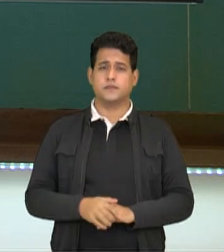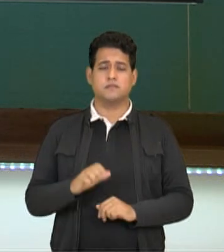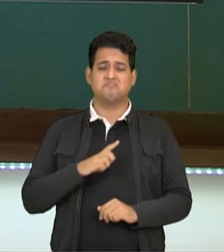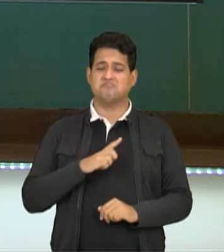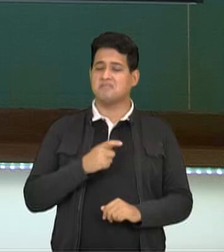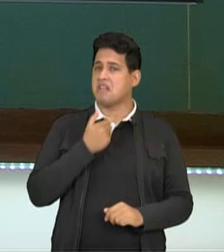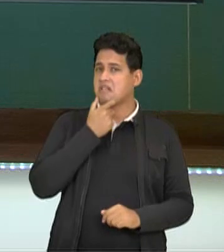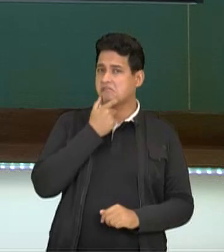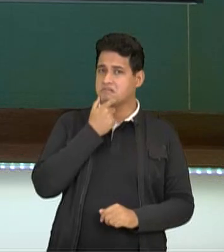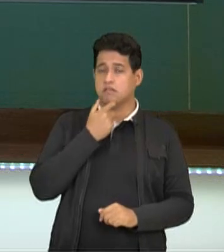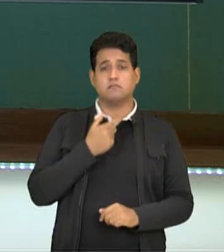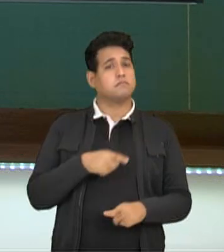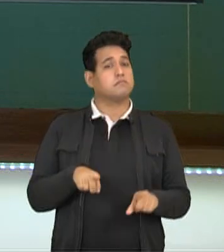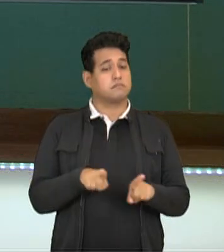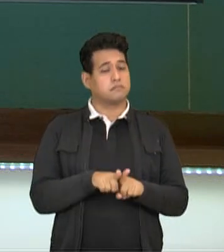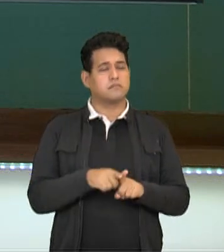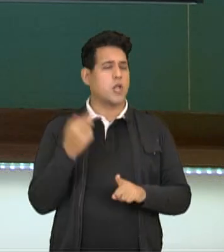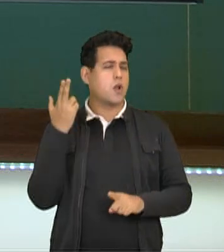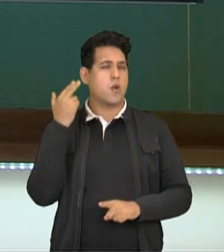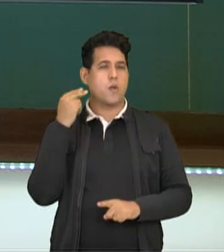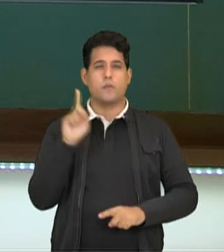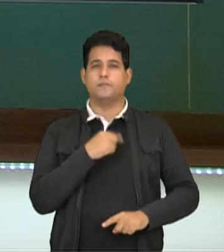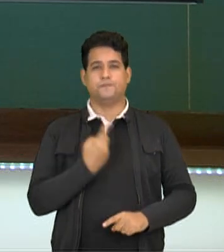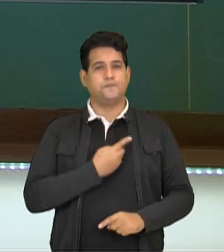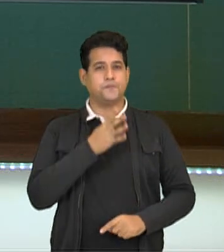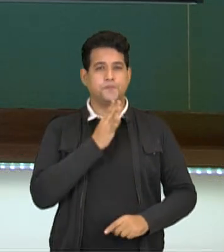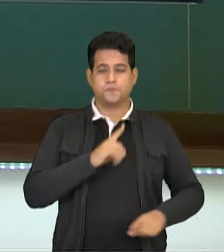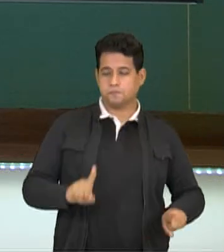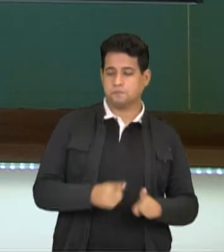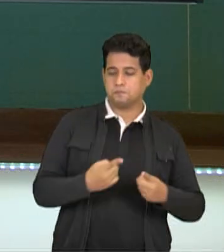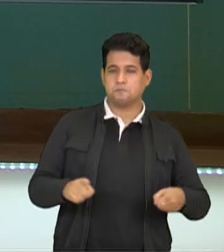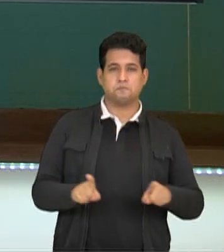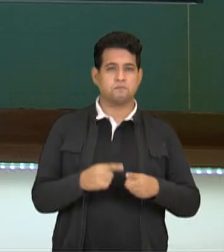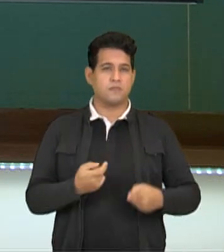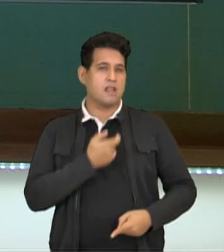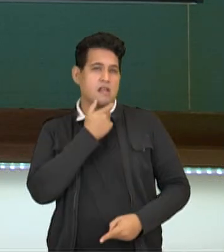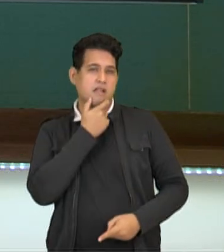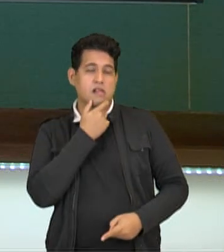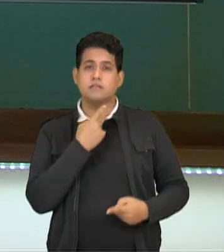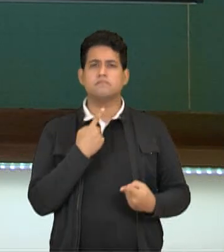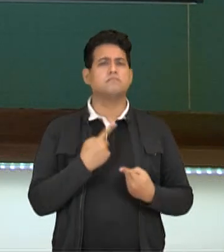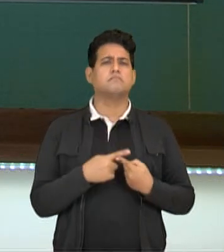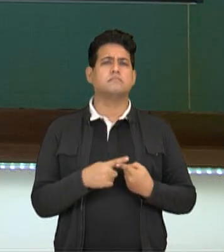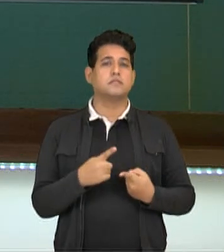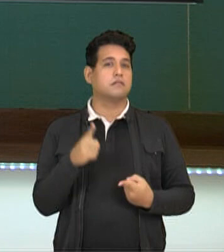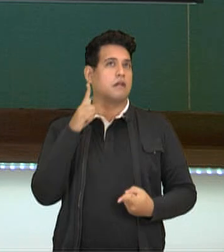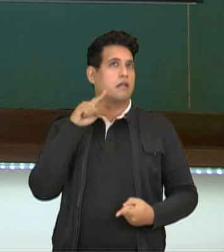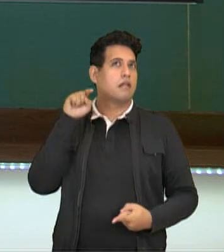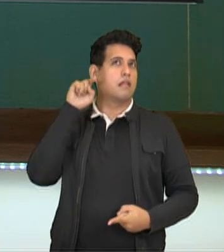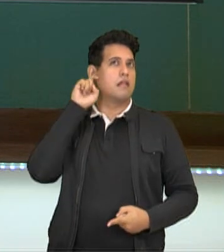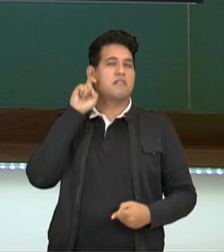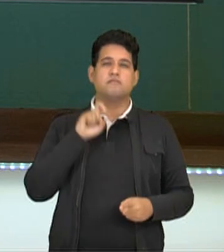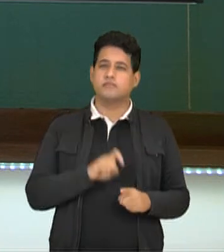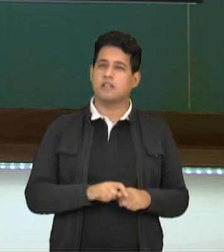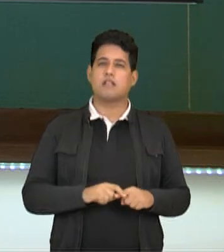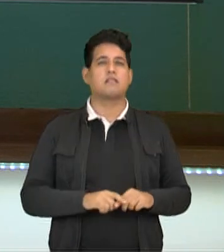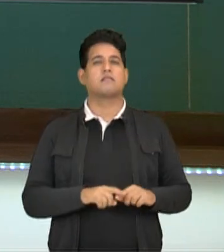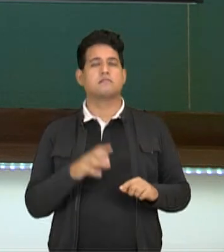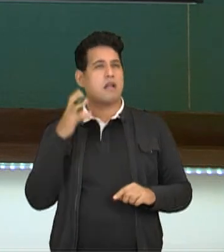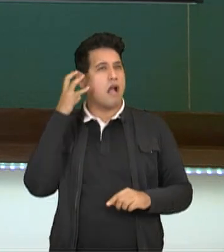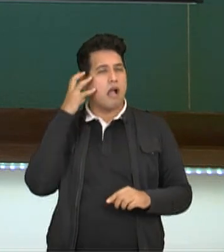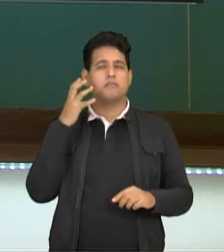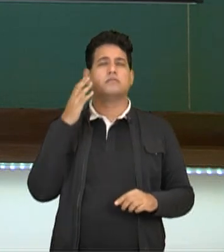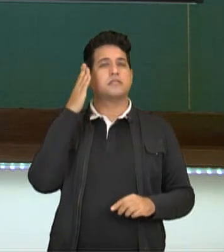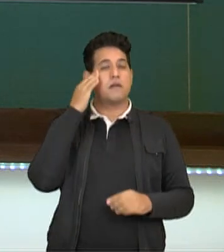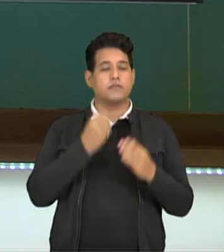língua inglesa. É muito comum a gente conhecer músicas em inglês, porque a gente ouve nas rádios, sabe que foi produzido